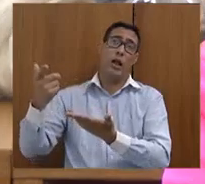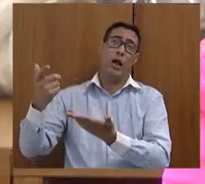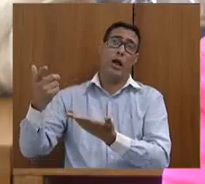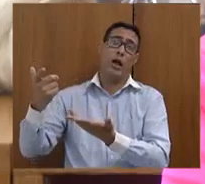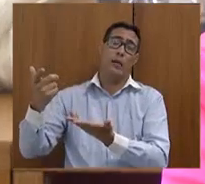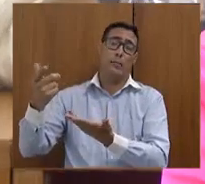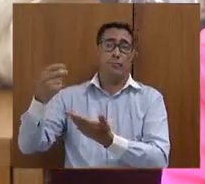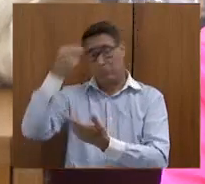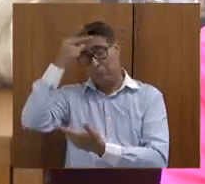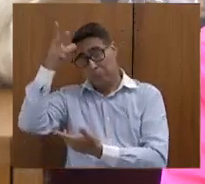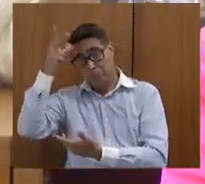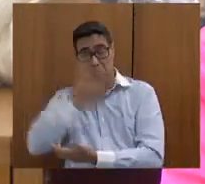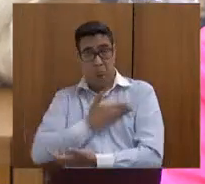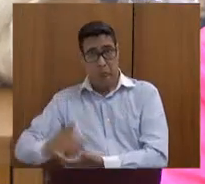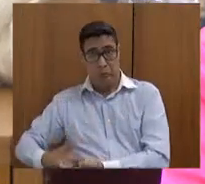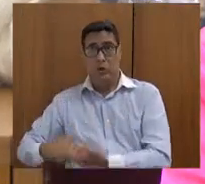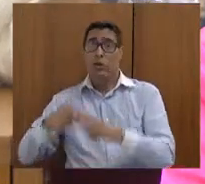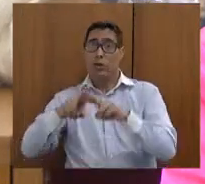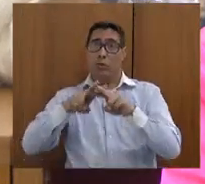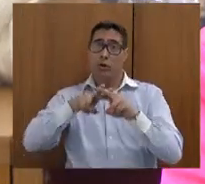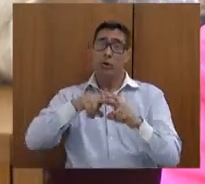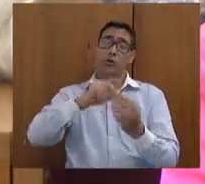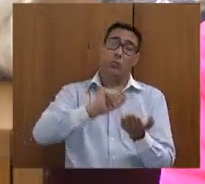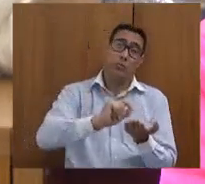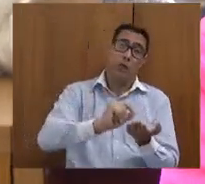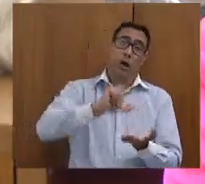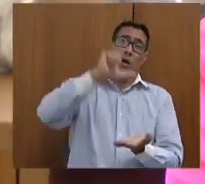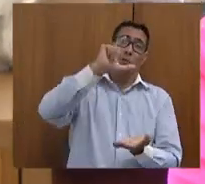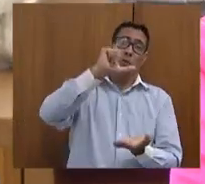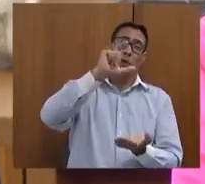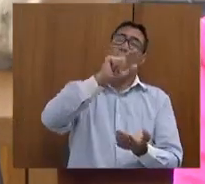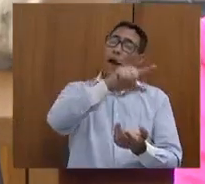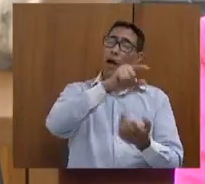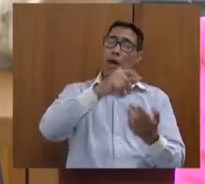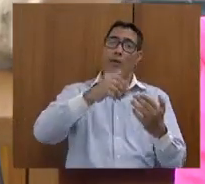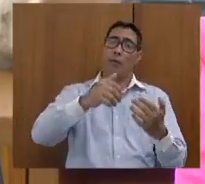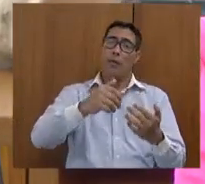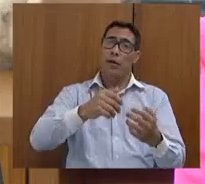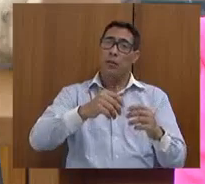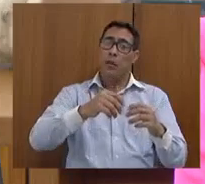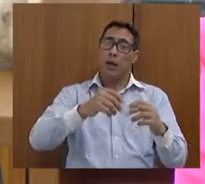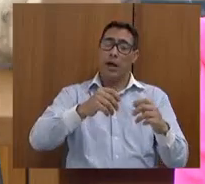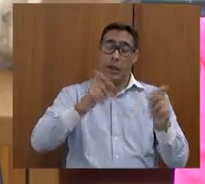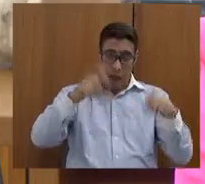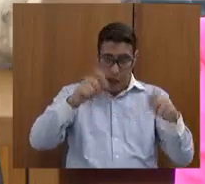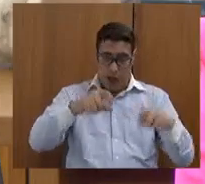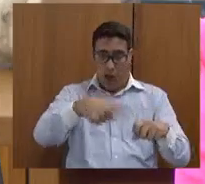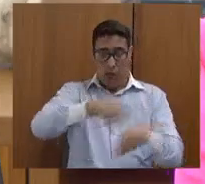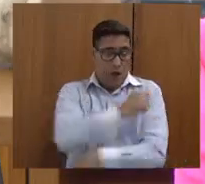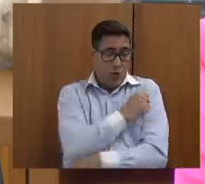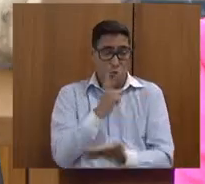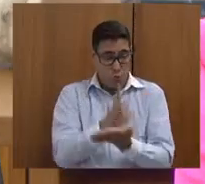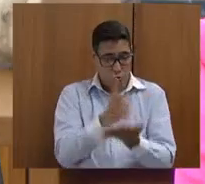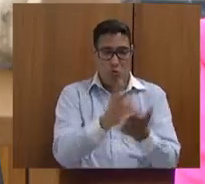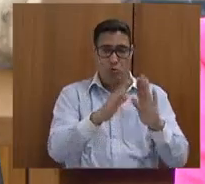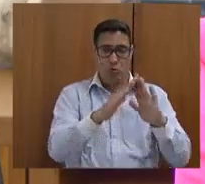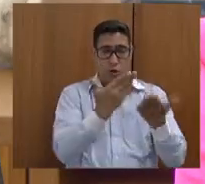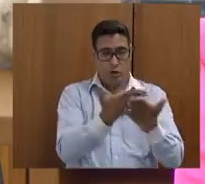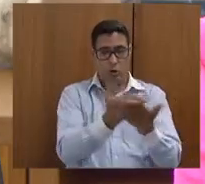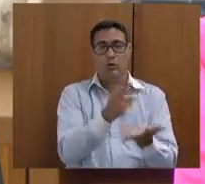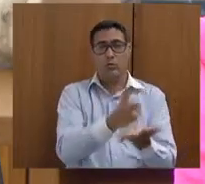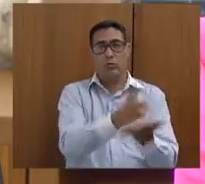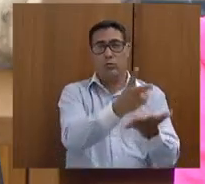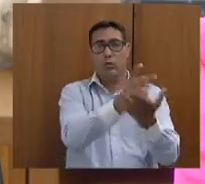assistência estudantil ela é fundamental para garantir a permanência desses estudantes na educação superior Então